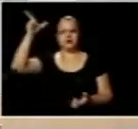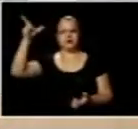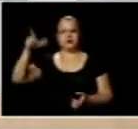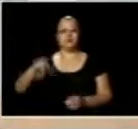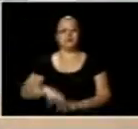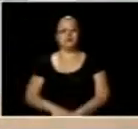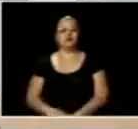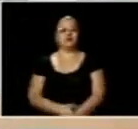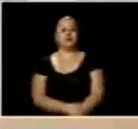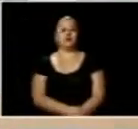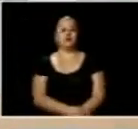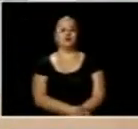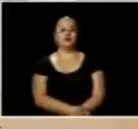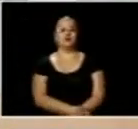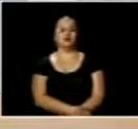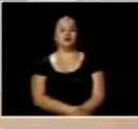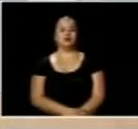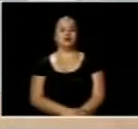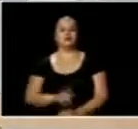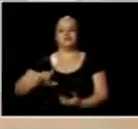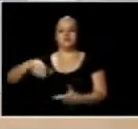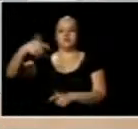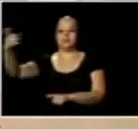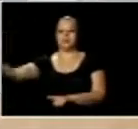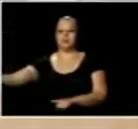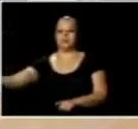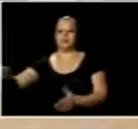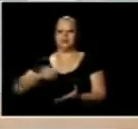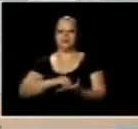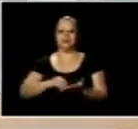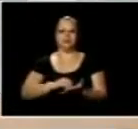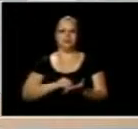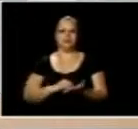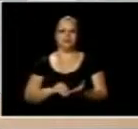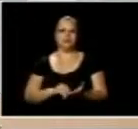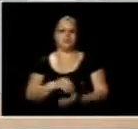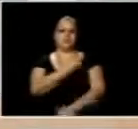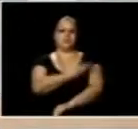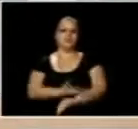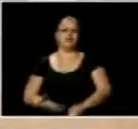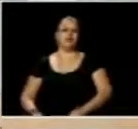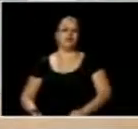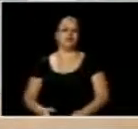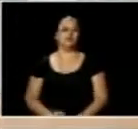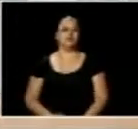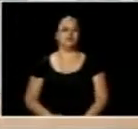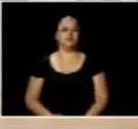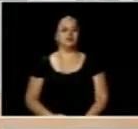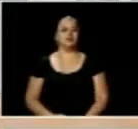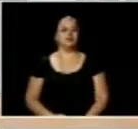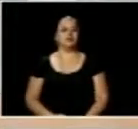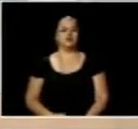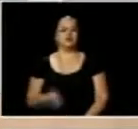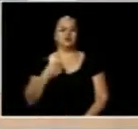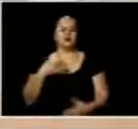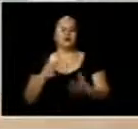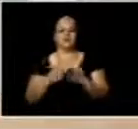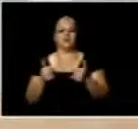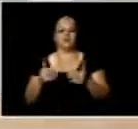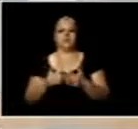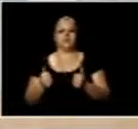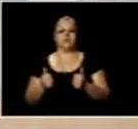na Secretaria de Educação. Senhor Ministério Público, eu peço, o senhor faz